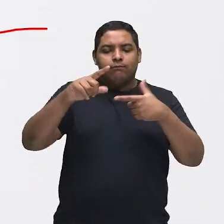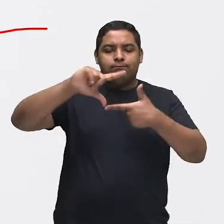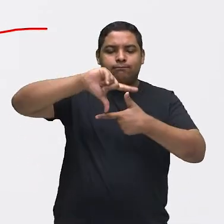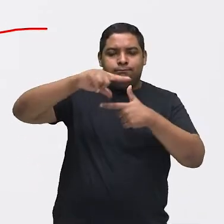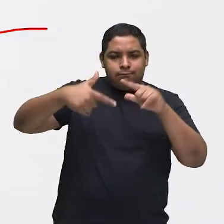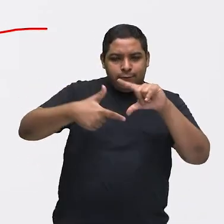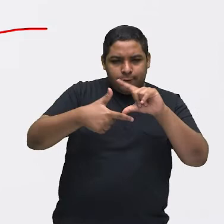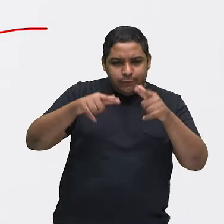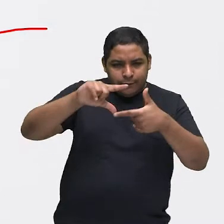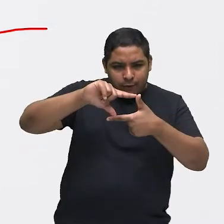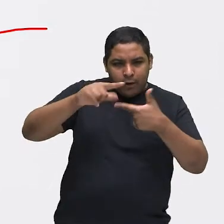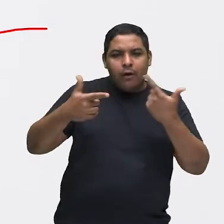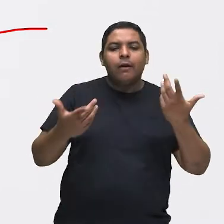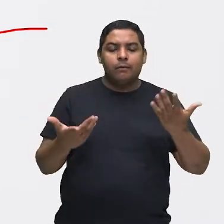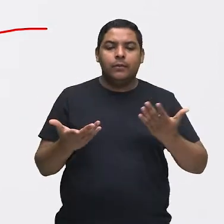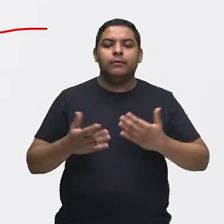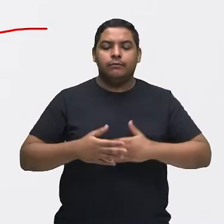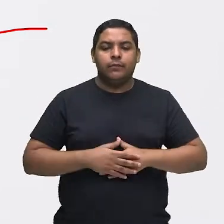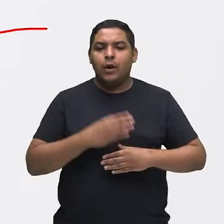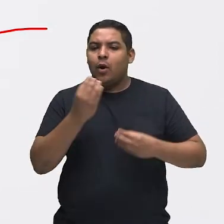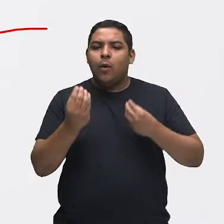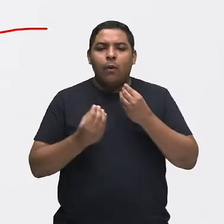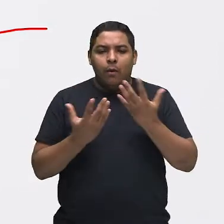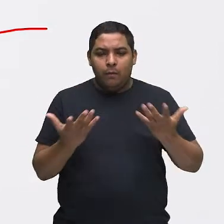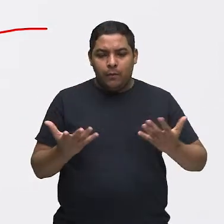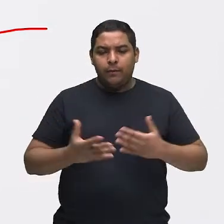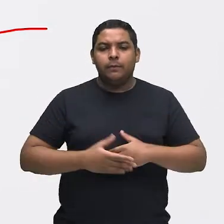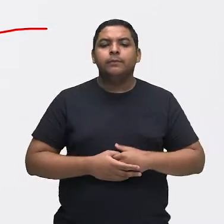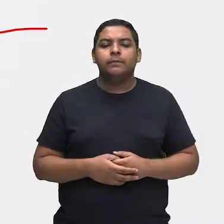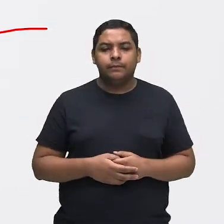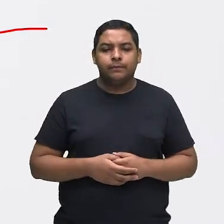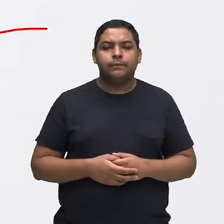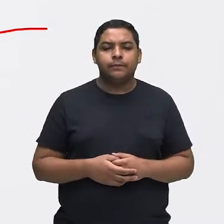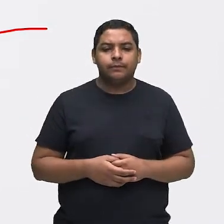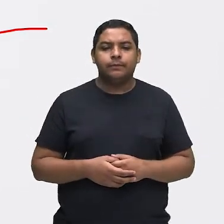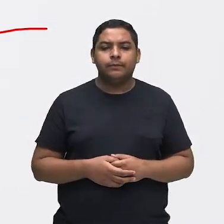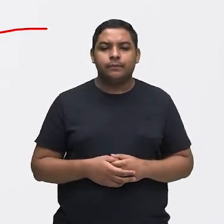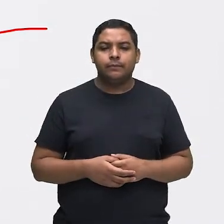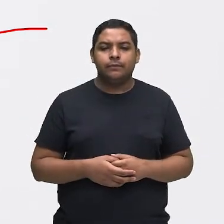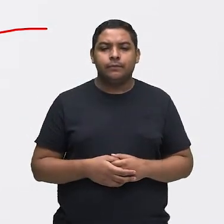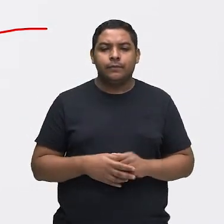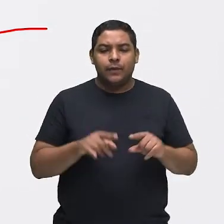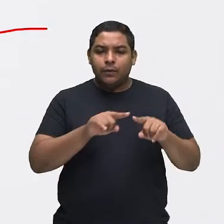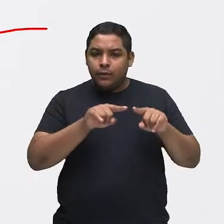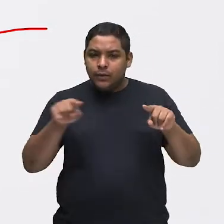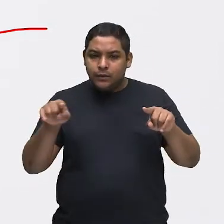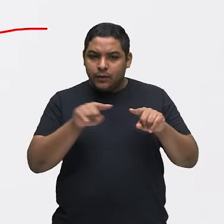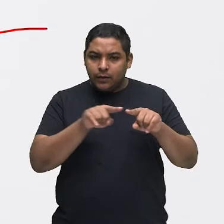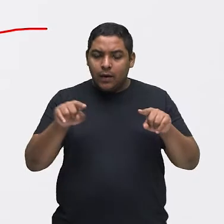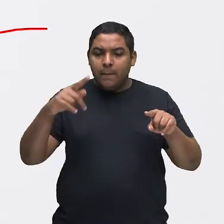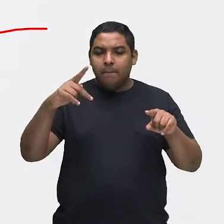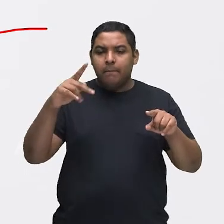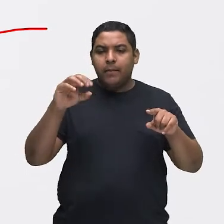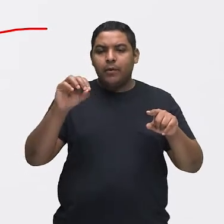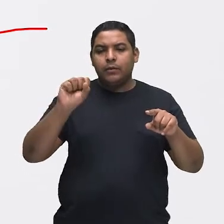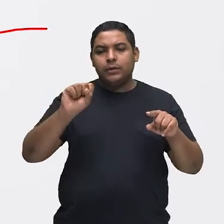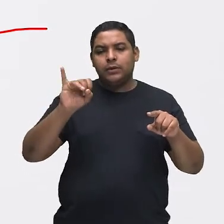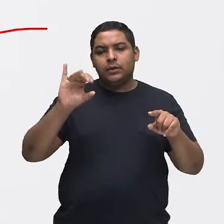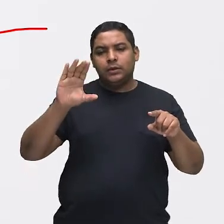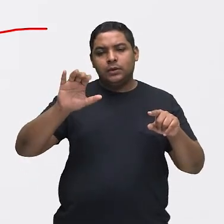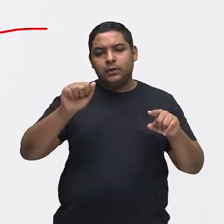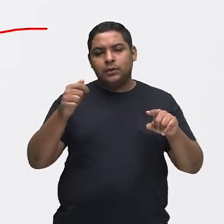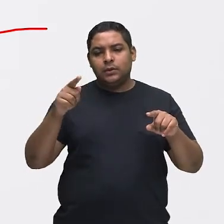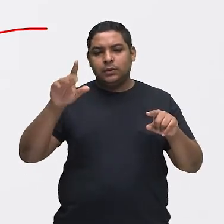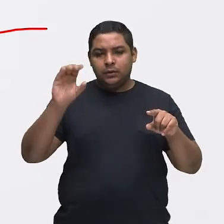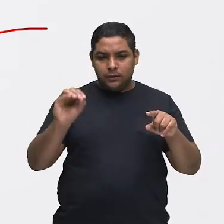quebrada, e a horizontal é quanto à posição da linha, né? Então, aqui reta, traço, ponto e